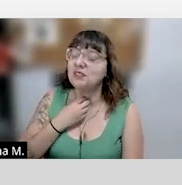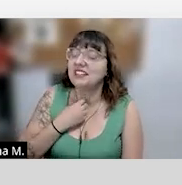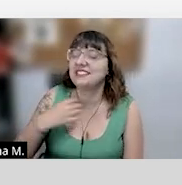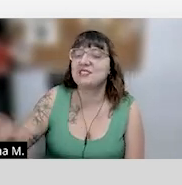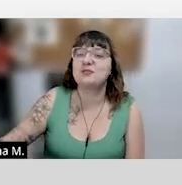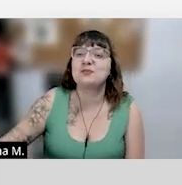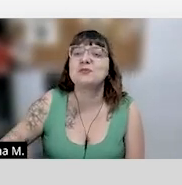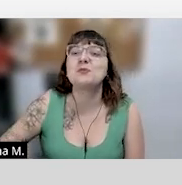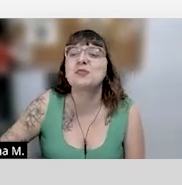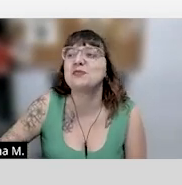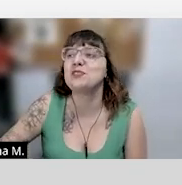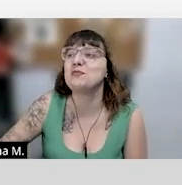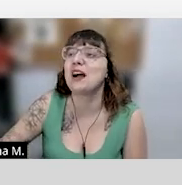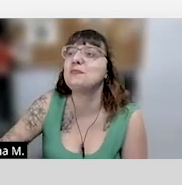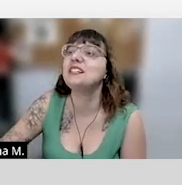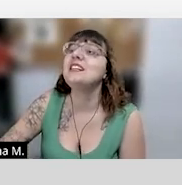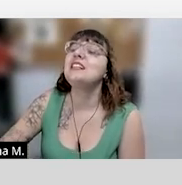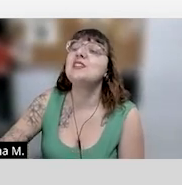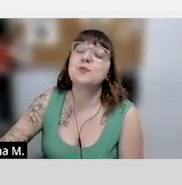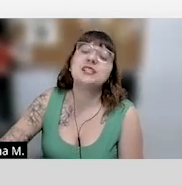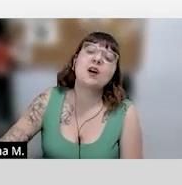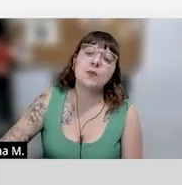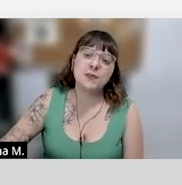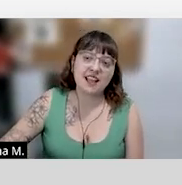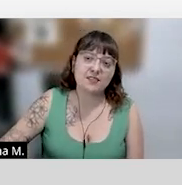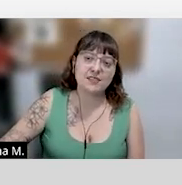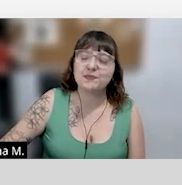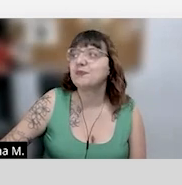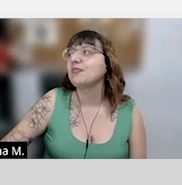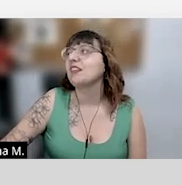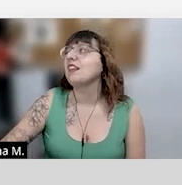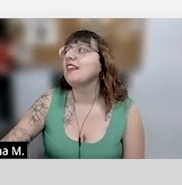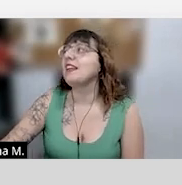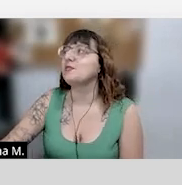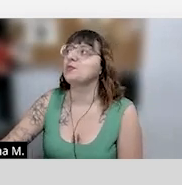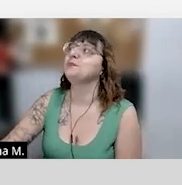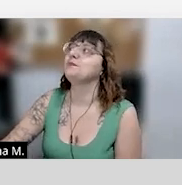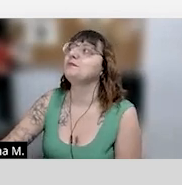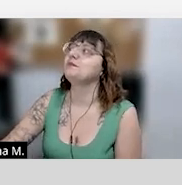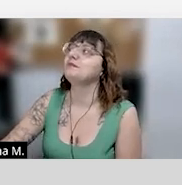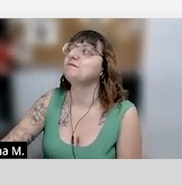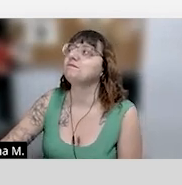erro com o que eu fiz de mapa. E exportar como PDF. E é isso.